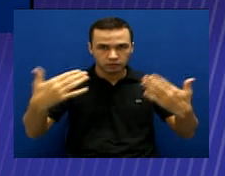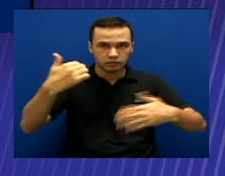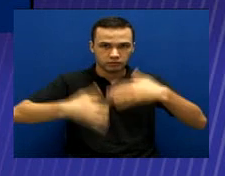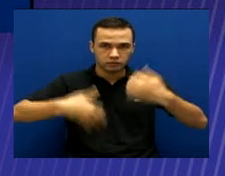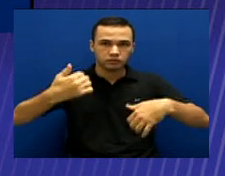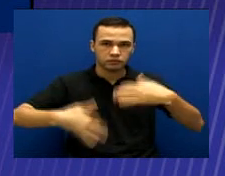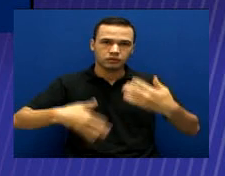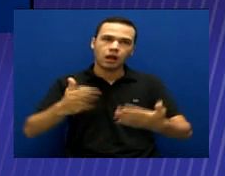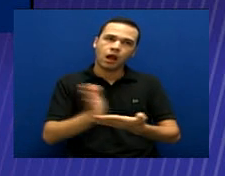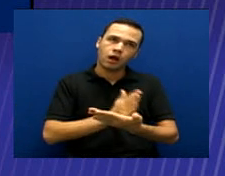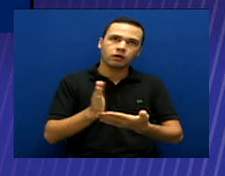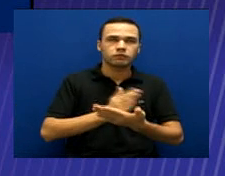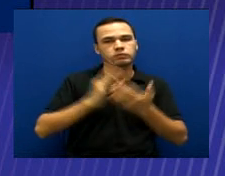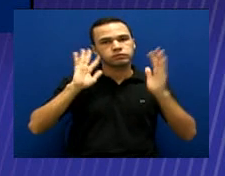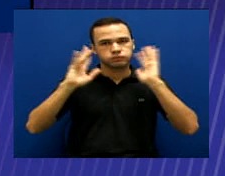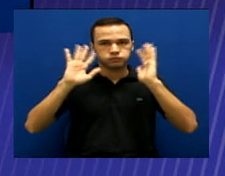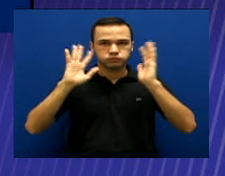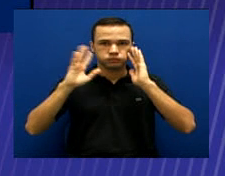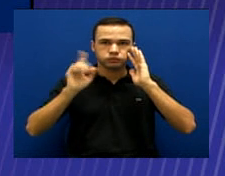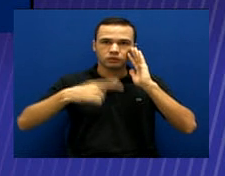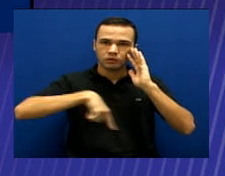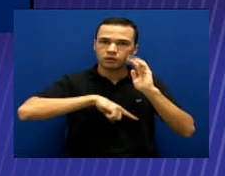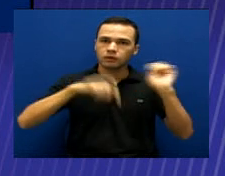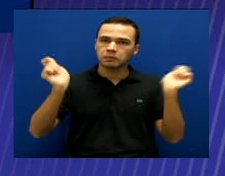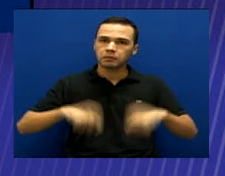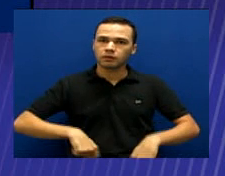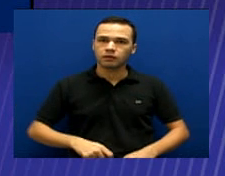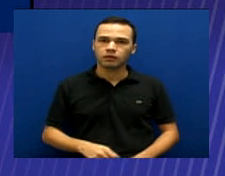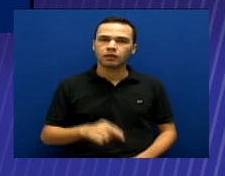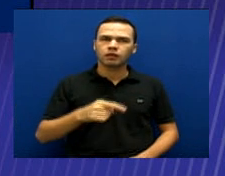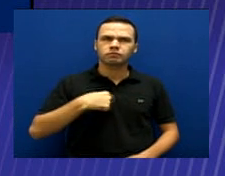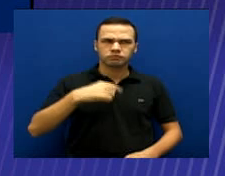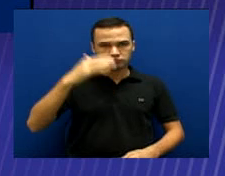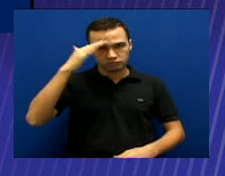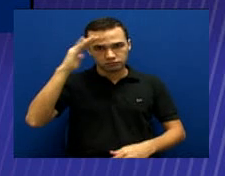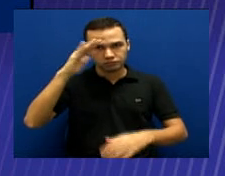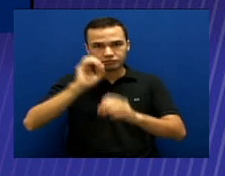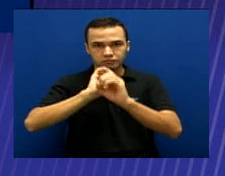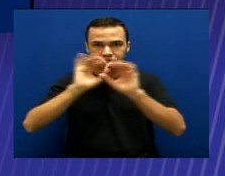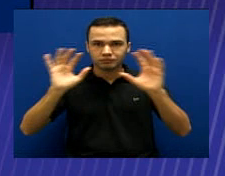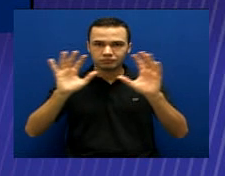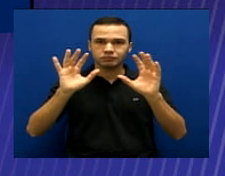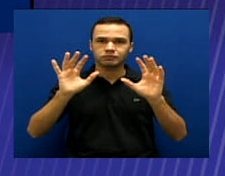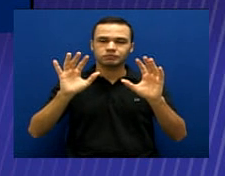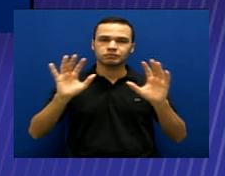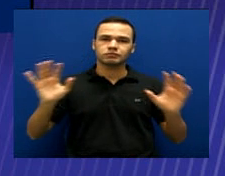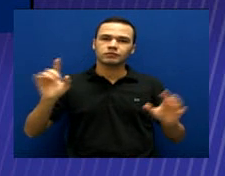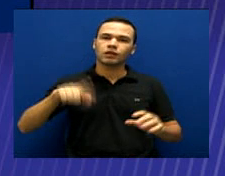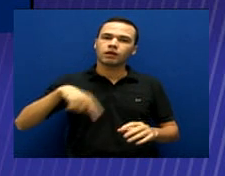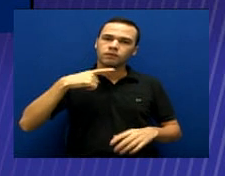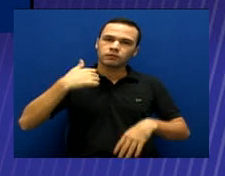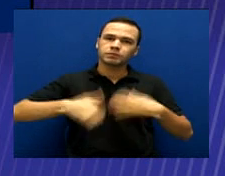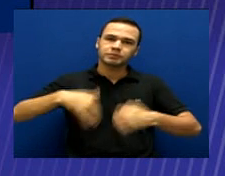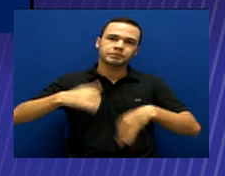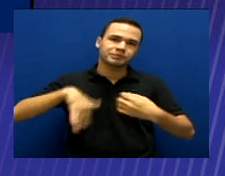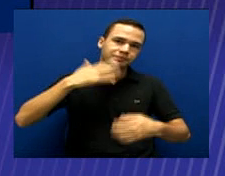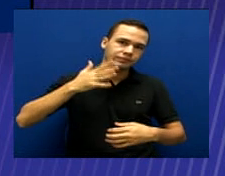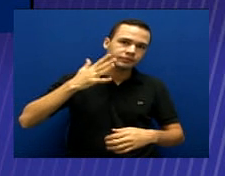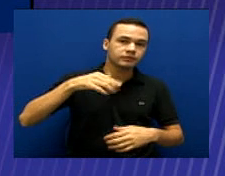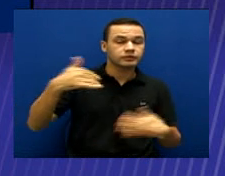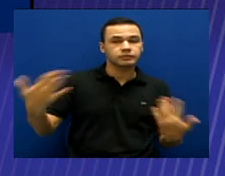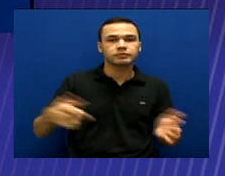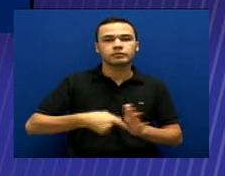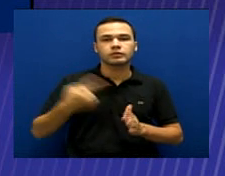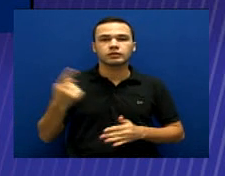conceitos já que a gente possa compreender o nessa apresentação resultado